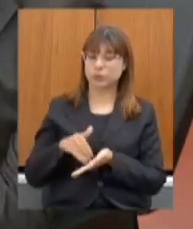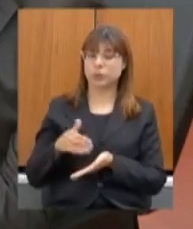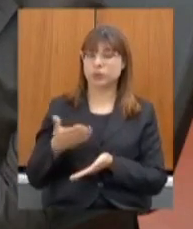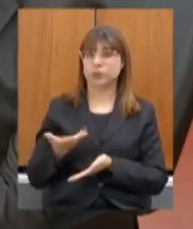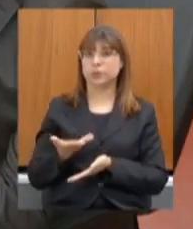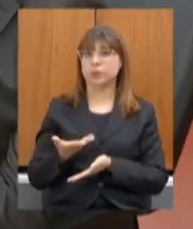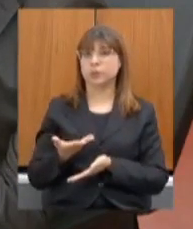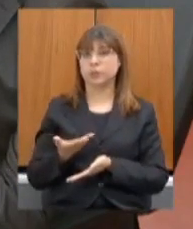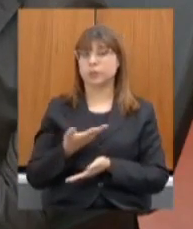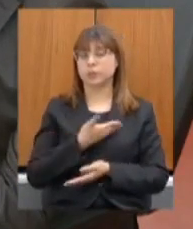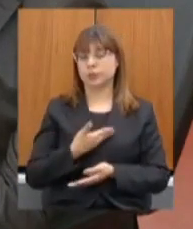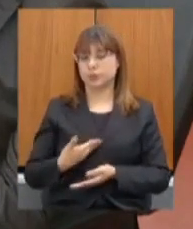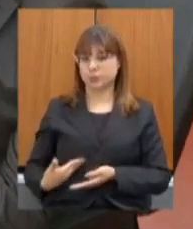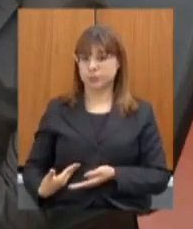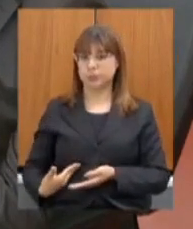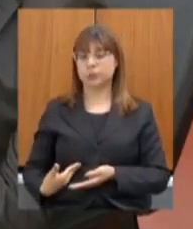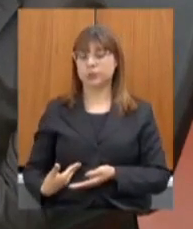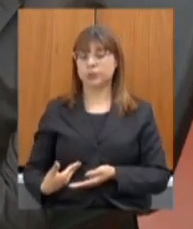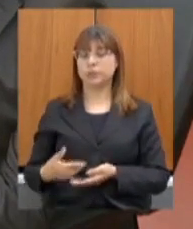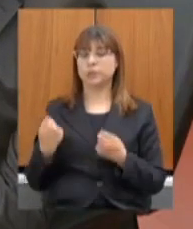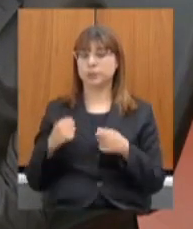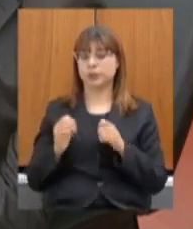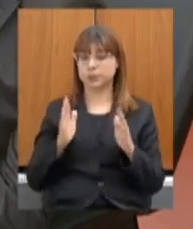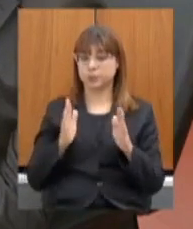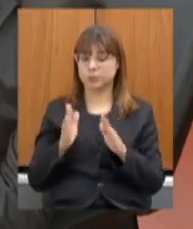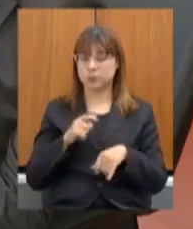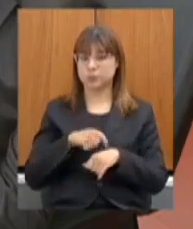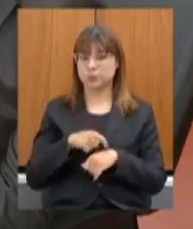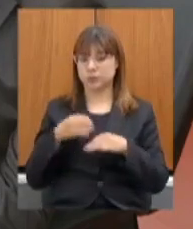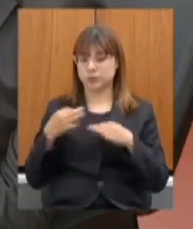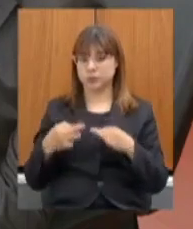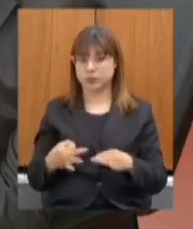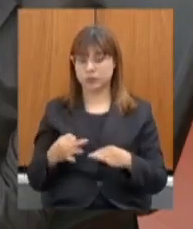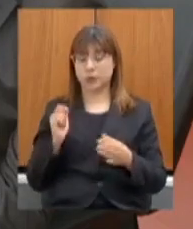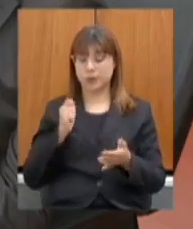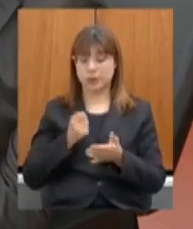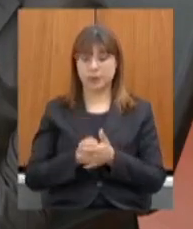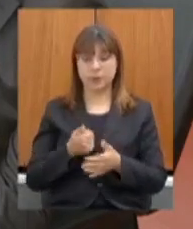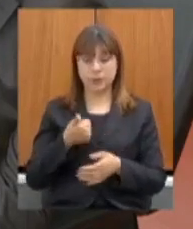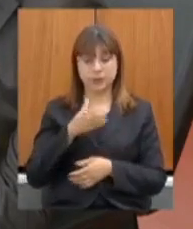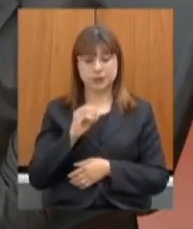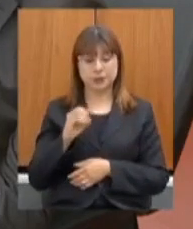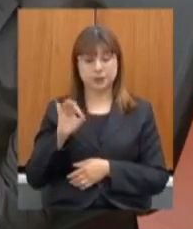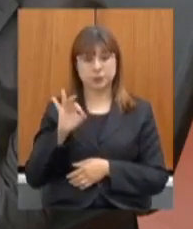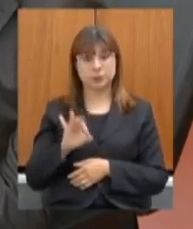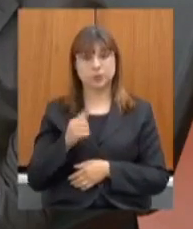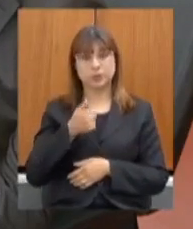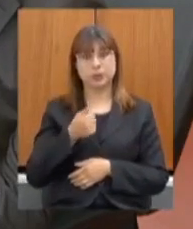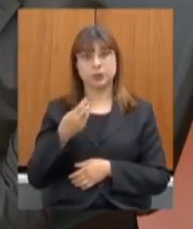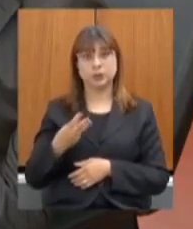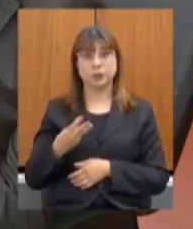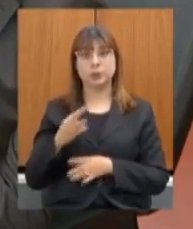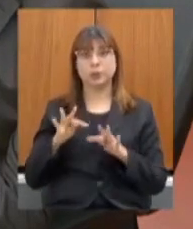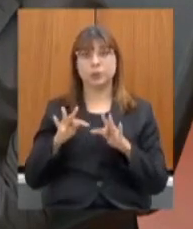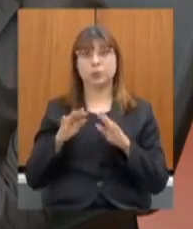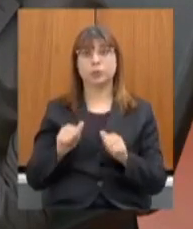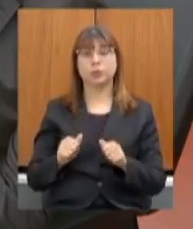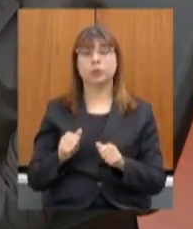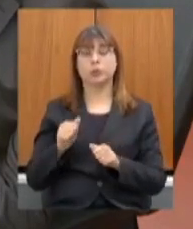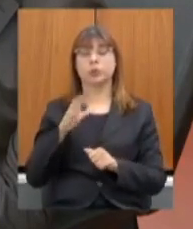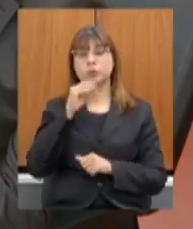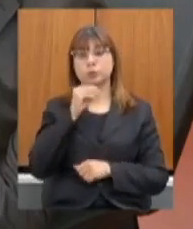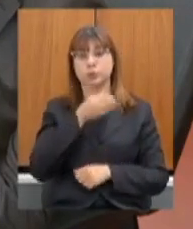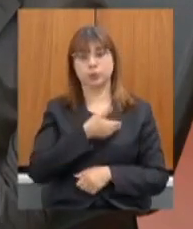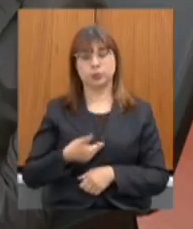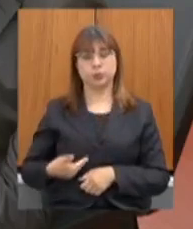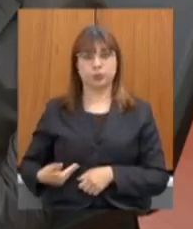providência para que se efetue no prazo legal o pagamento da totalidade ao 13º salário a todo o funcionalismo público de Minas